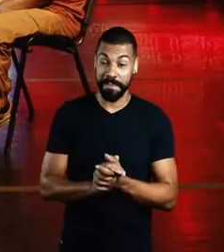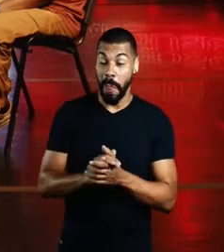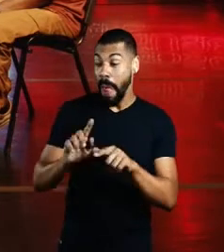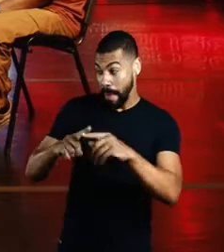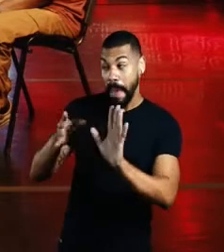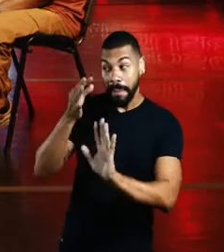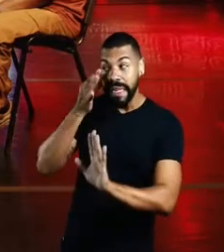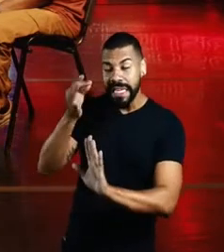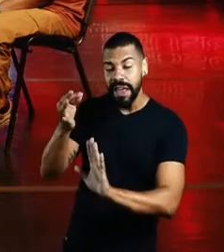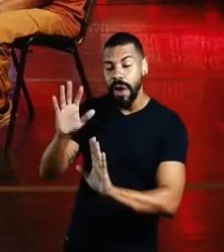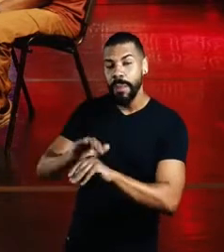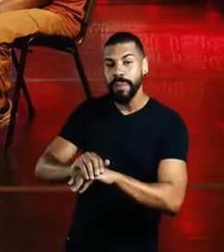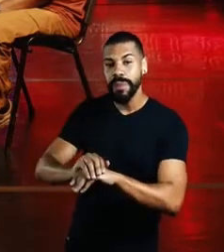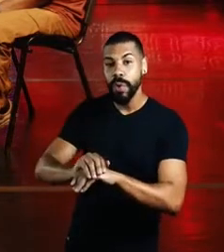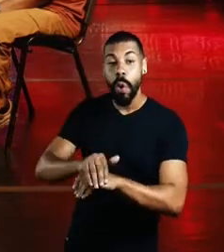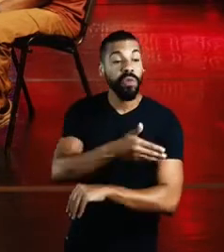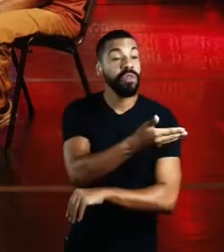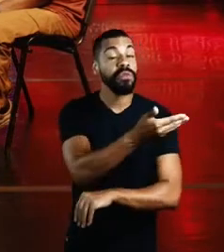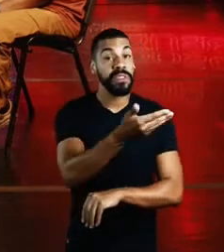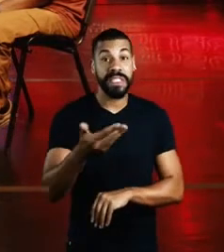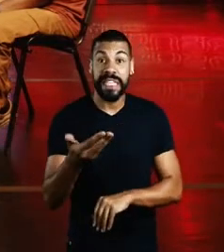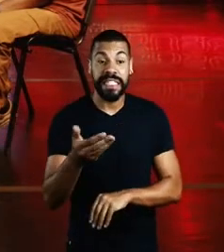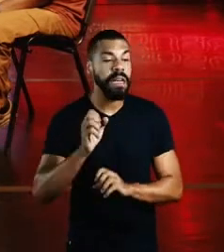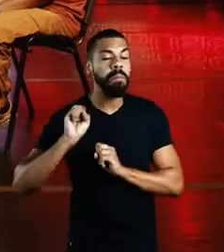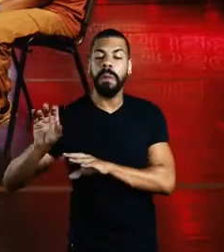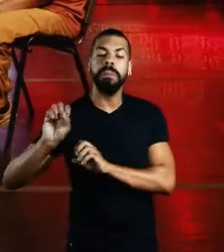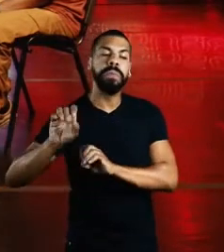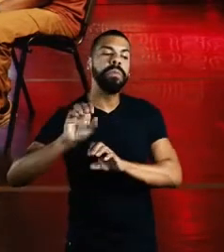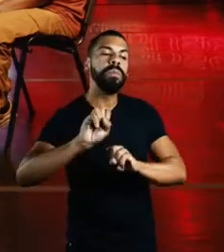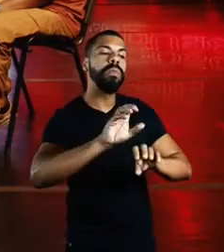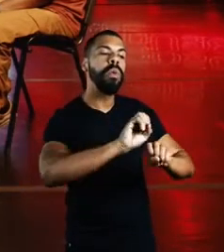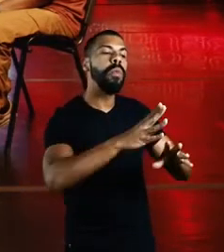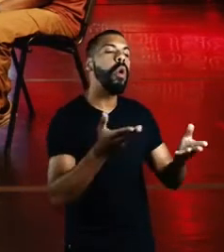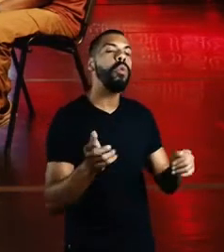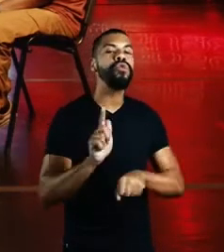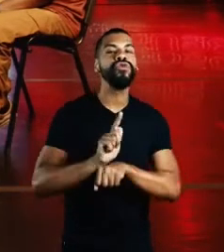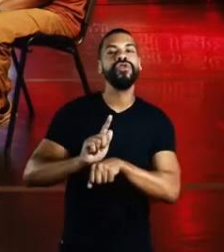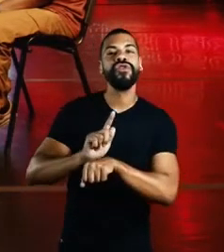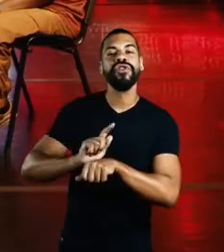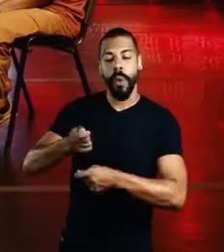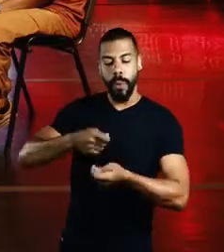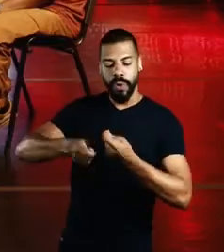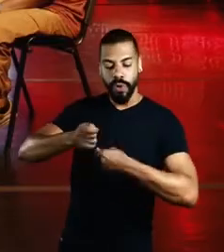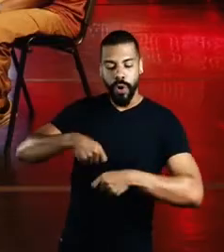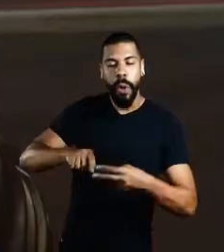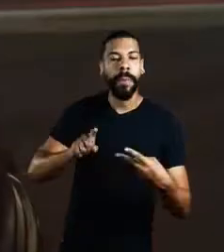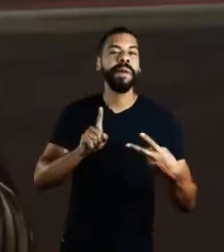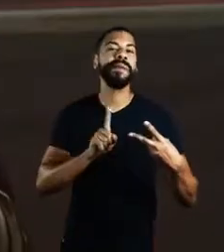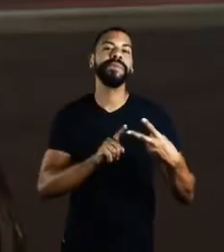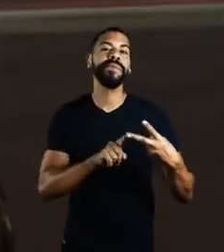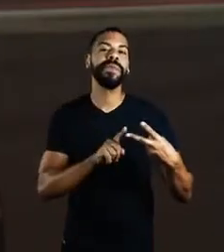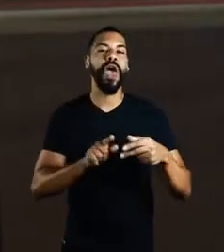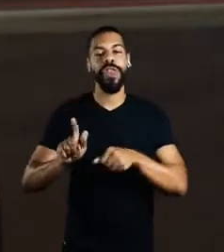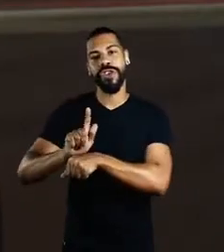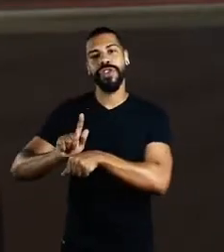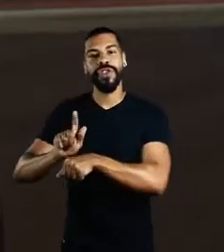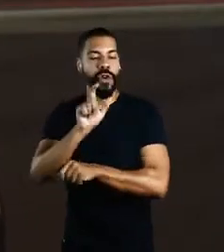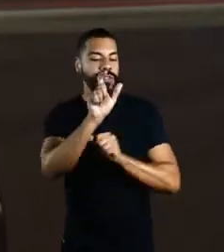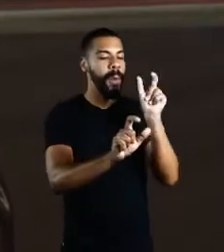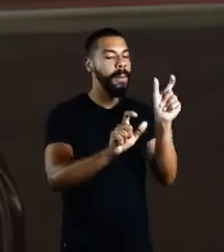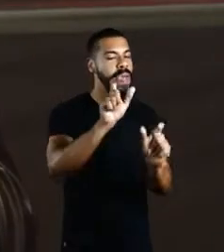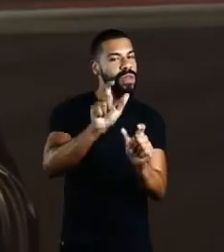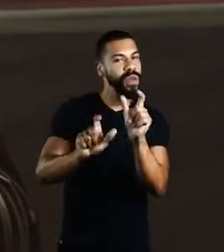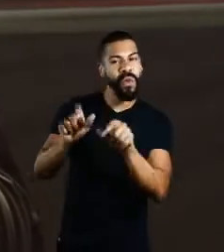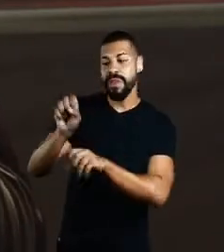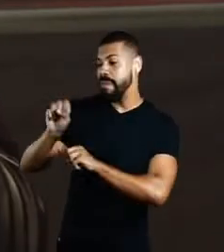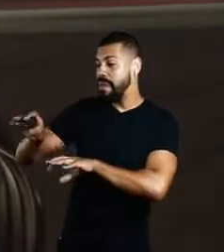olha só, o que vocês ensinam? Gestão econômica, gestão de pessoas,